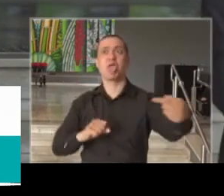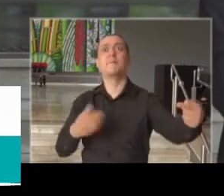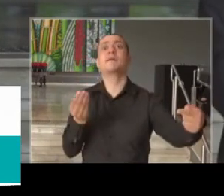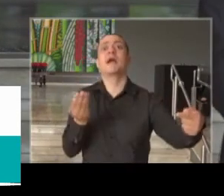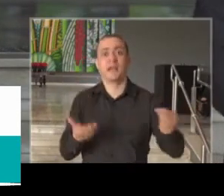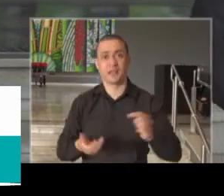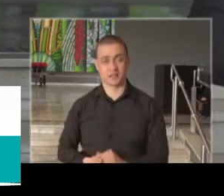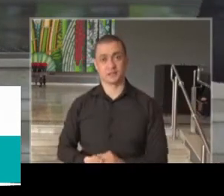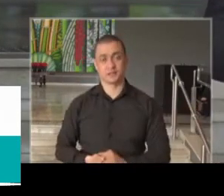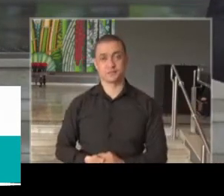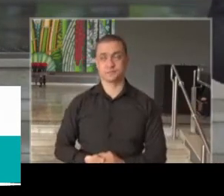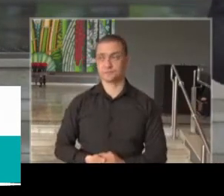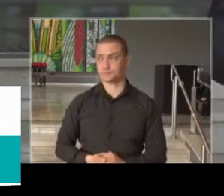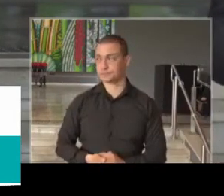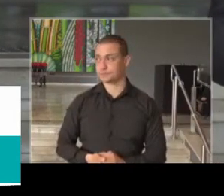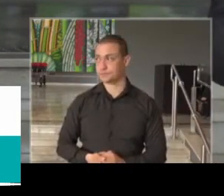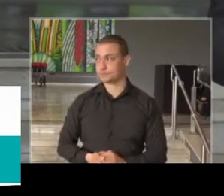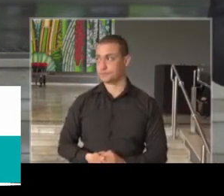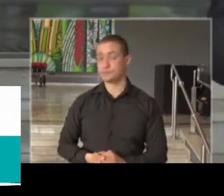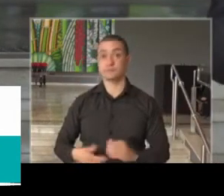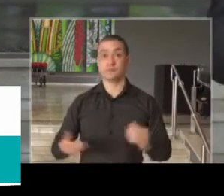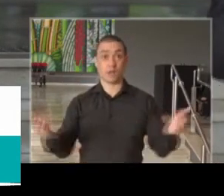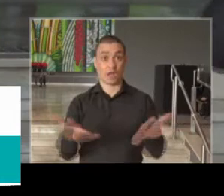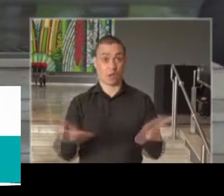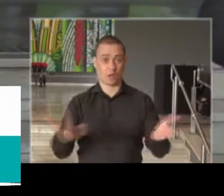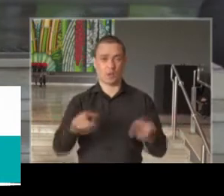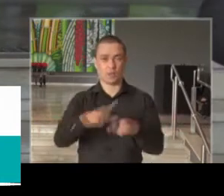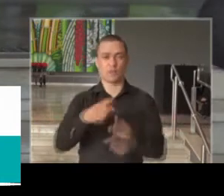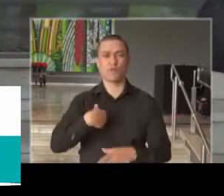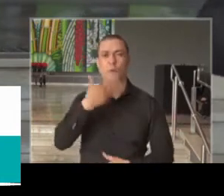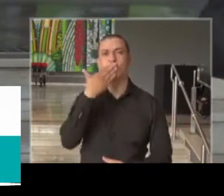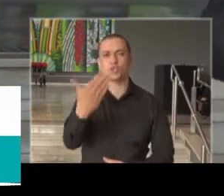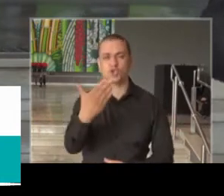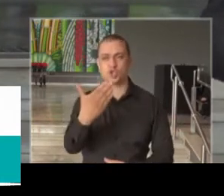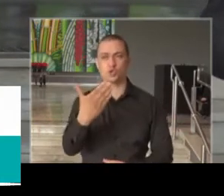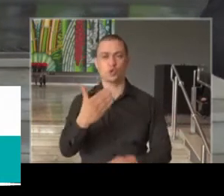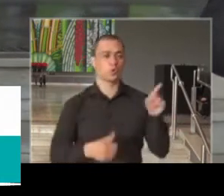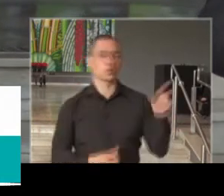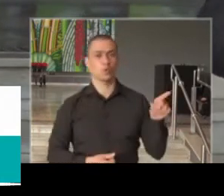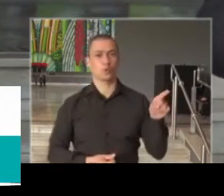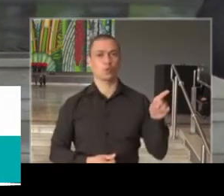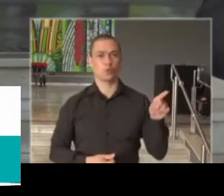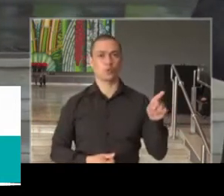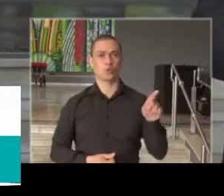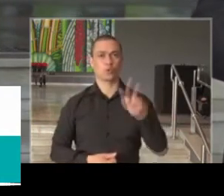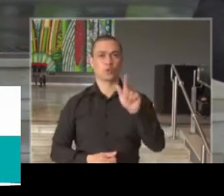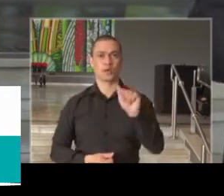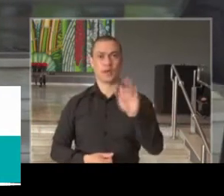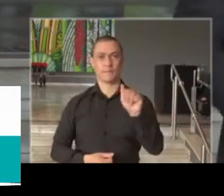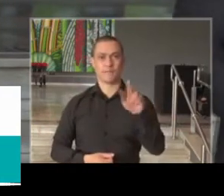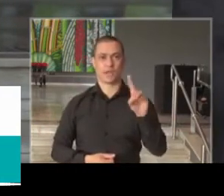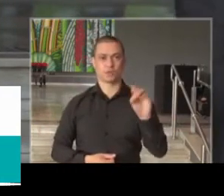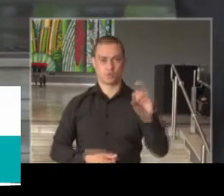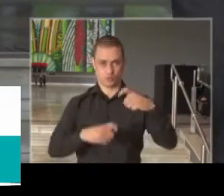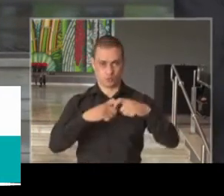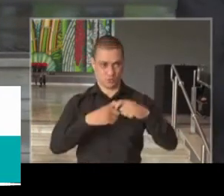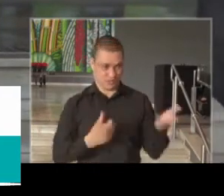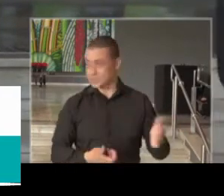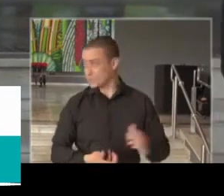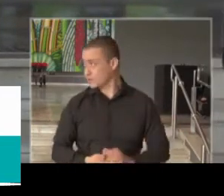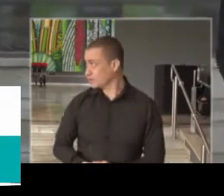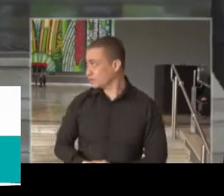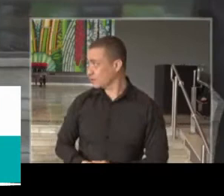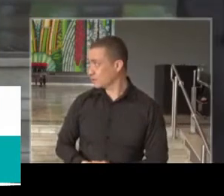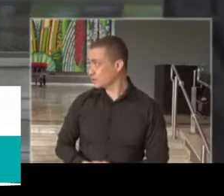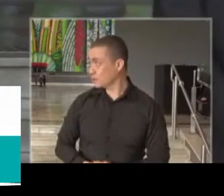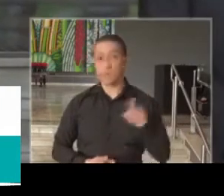brasileiros? Eu vou agora também pedir uma intervenção do Gabardo. Cadê o nosso Gabardo? Está aqui ao lado.